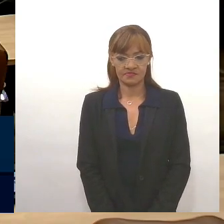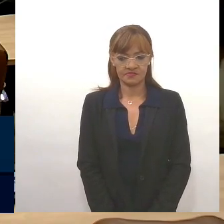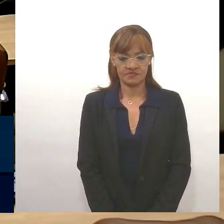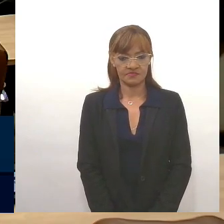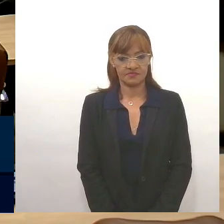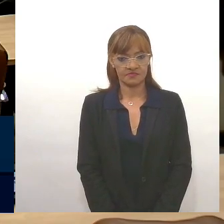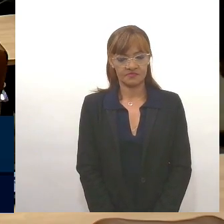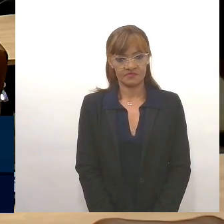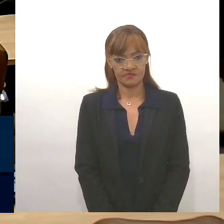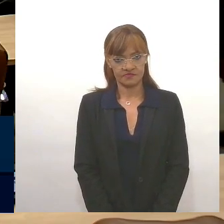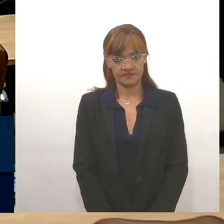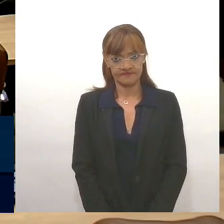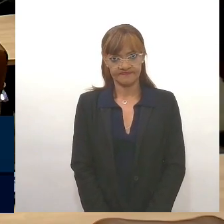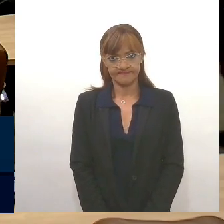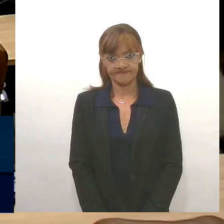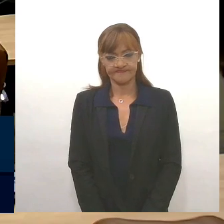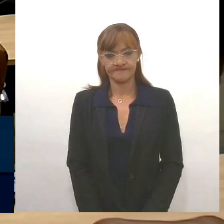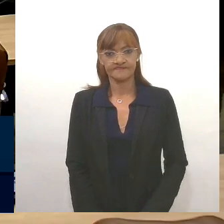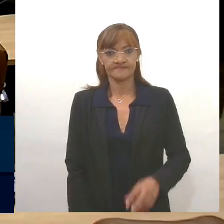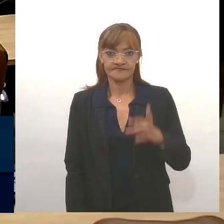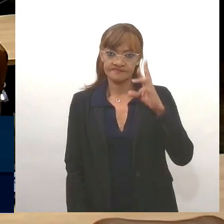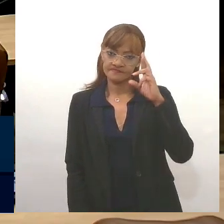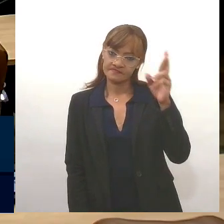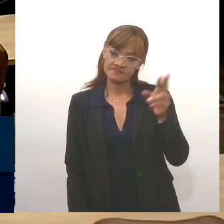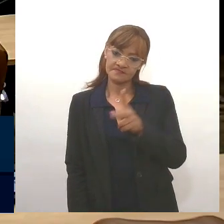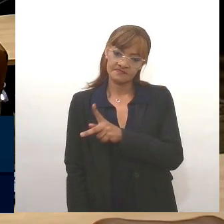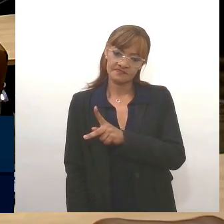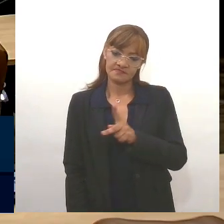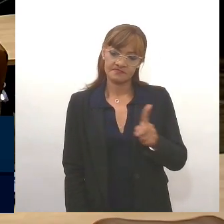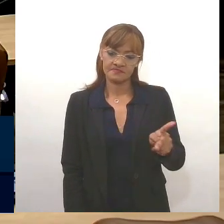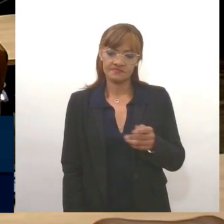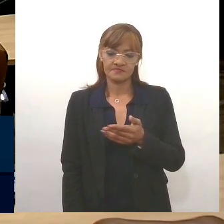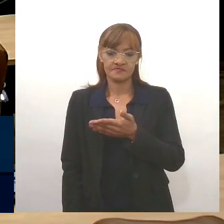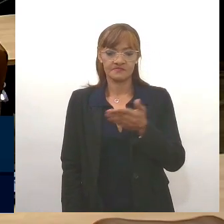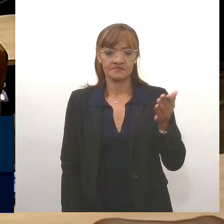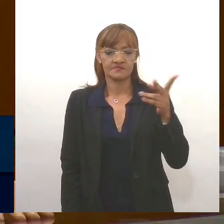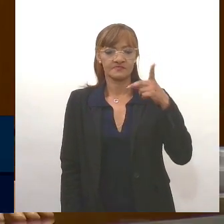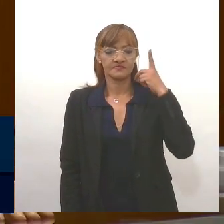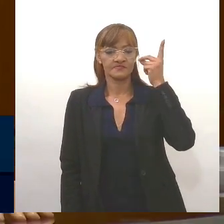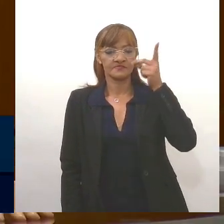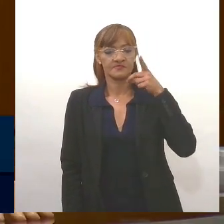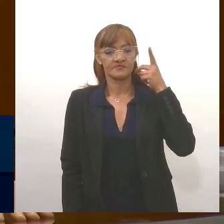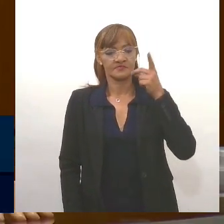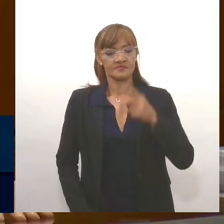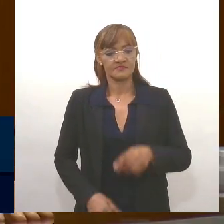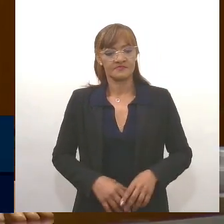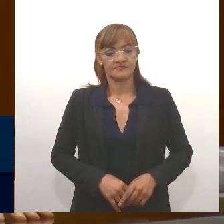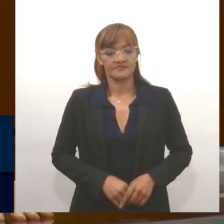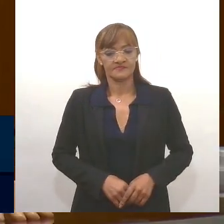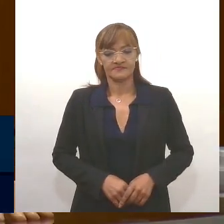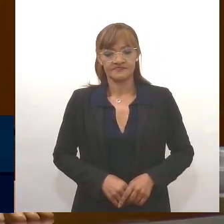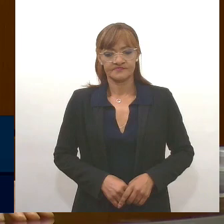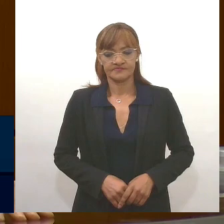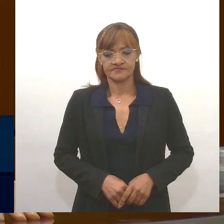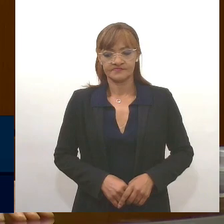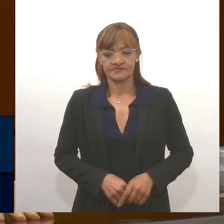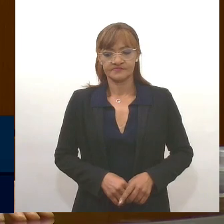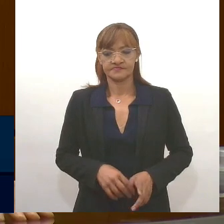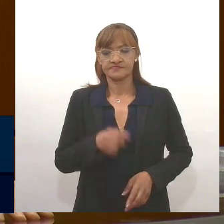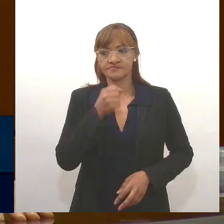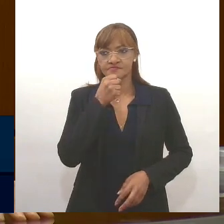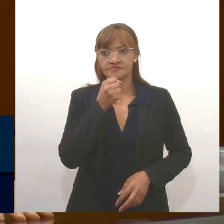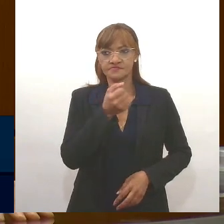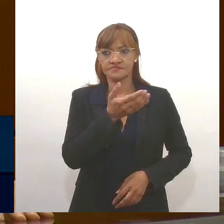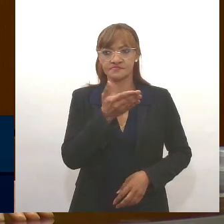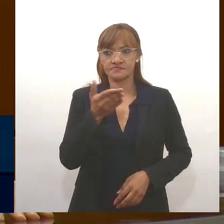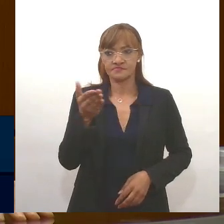senhor presidente senhoras senhores deputados imprensa pessoas que nos acompanham